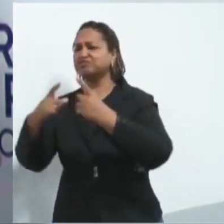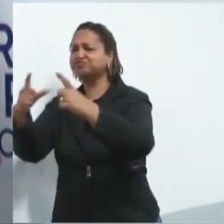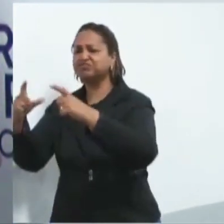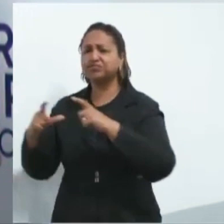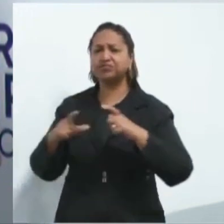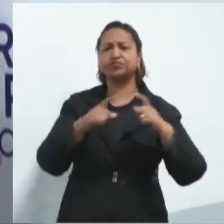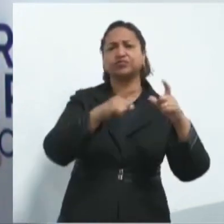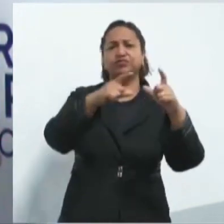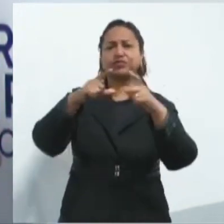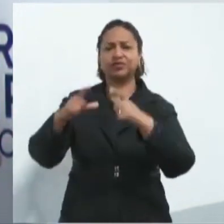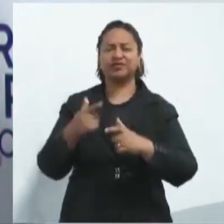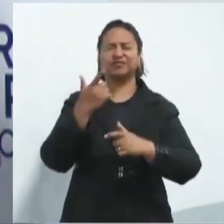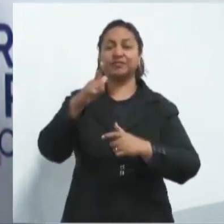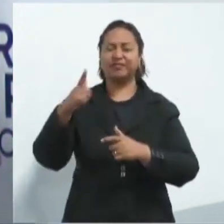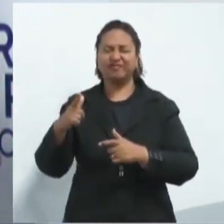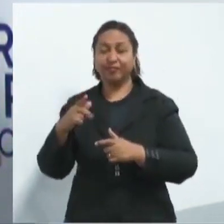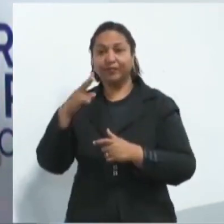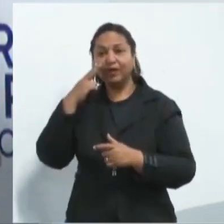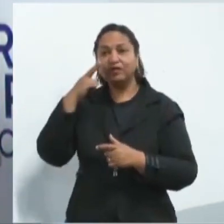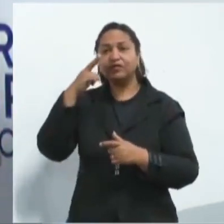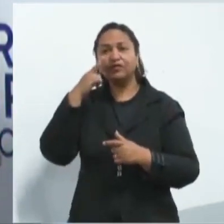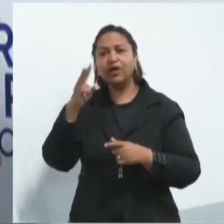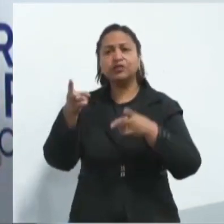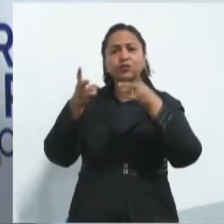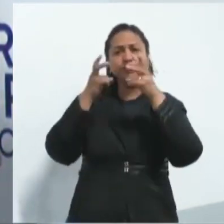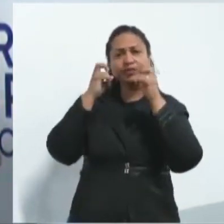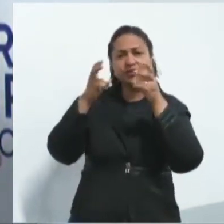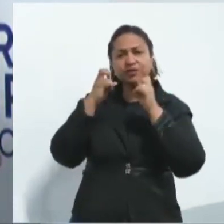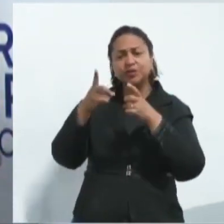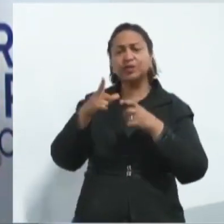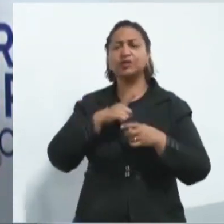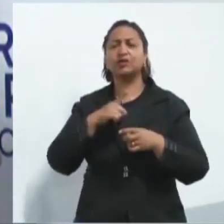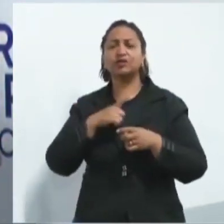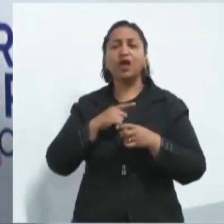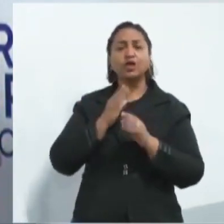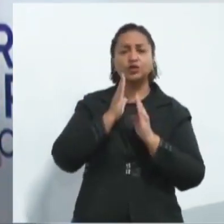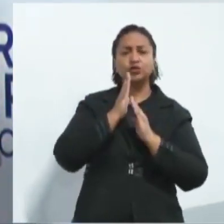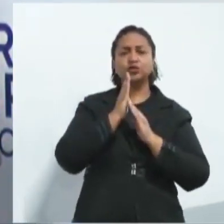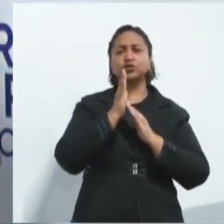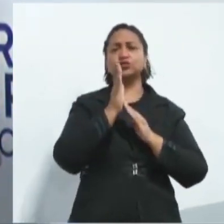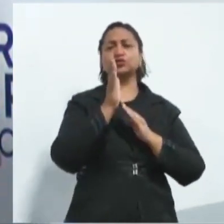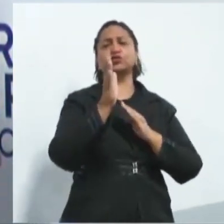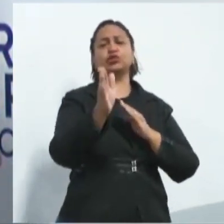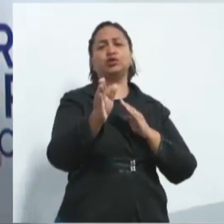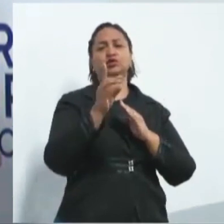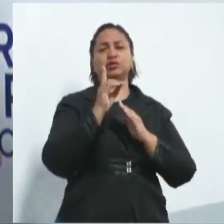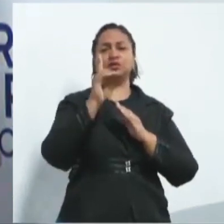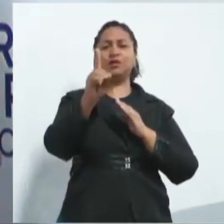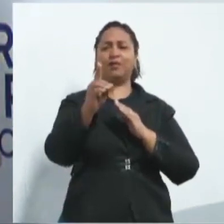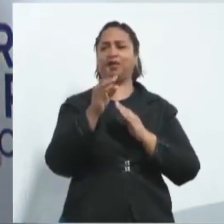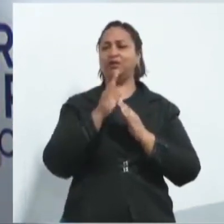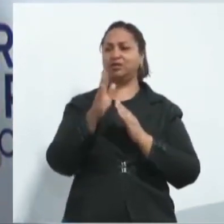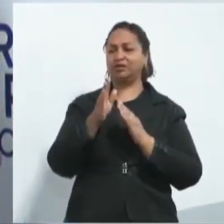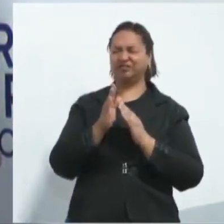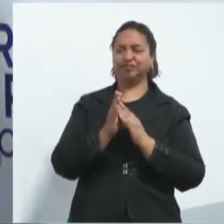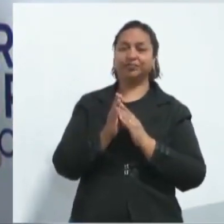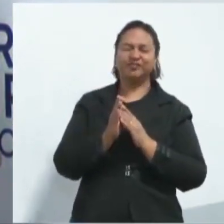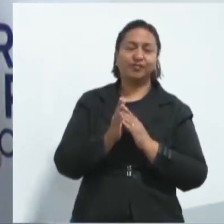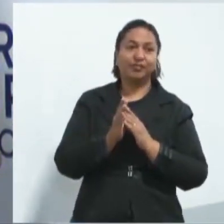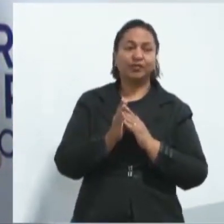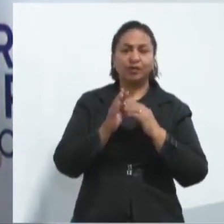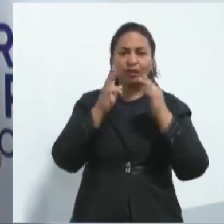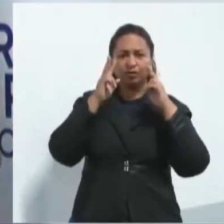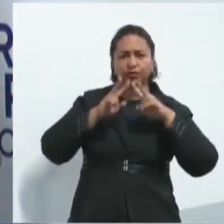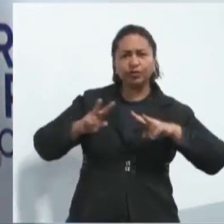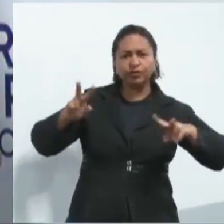e algumas outras gestões de perceber a do fernando que havia um direcionamento onde se dar maior visibilidade nénão que não